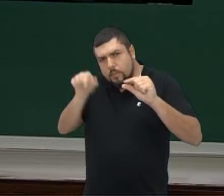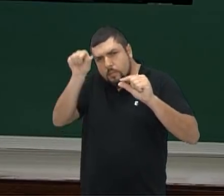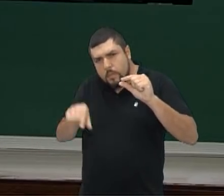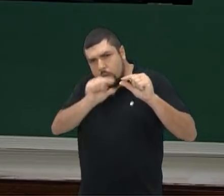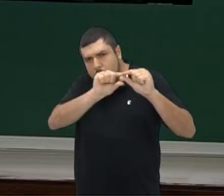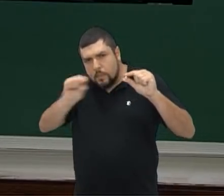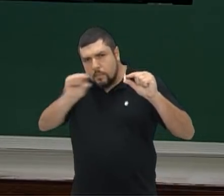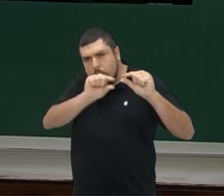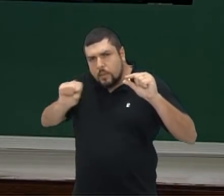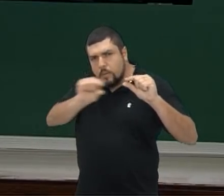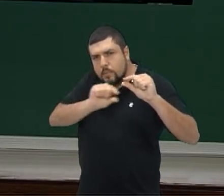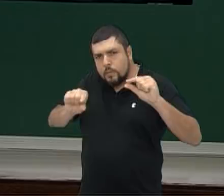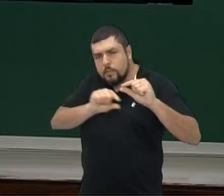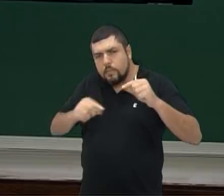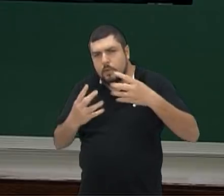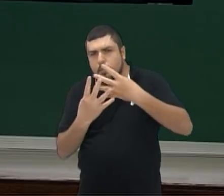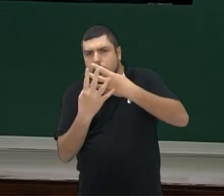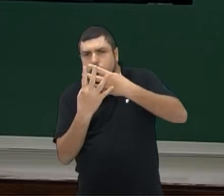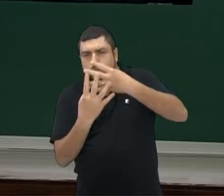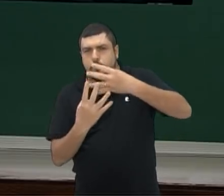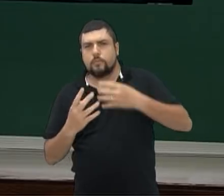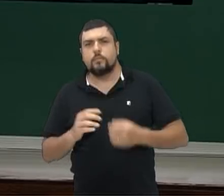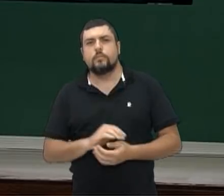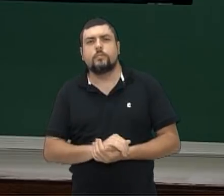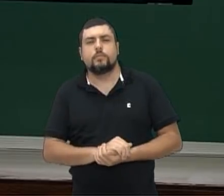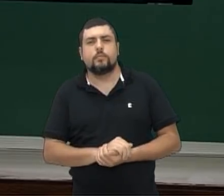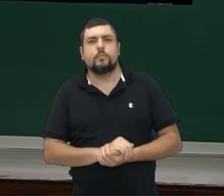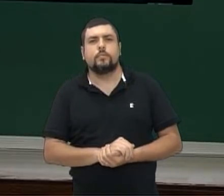da malha quadriculada, ok?